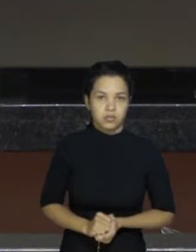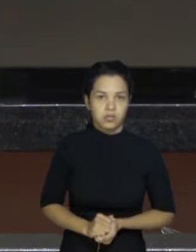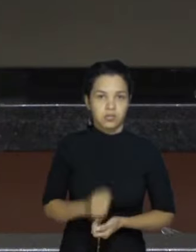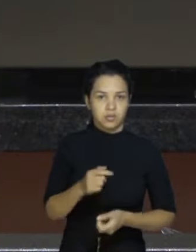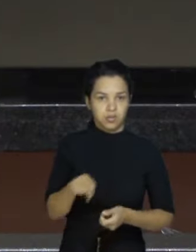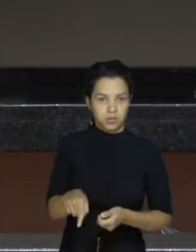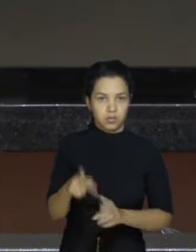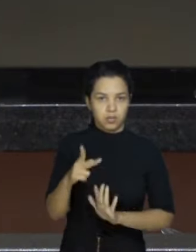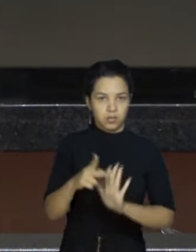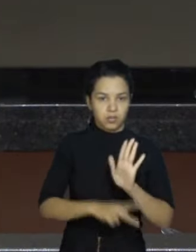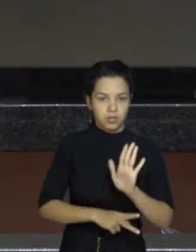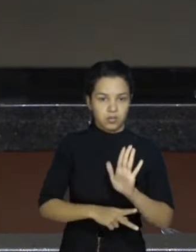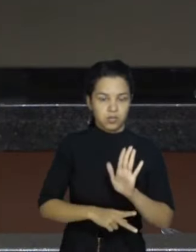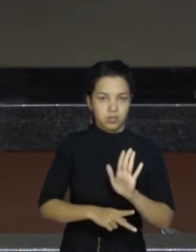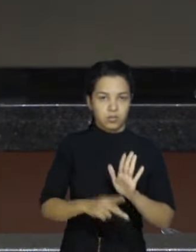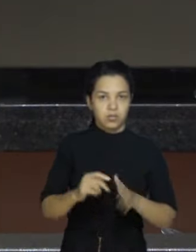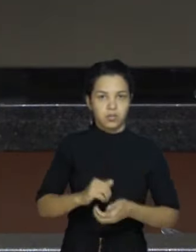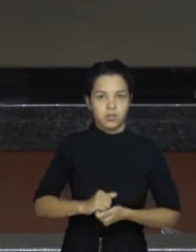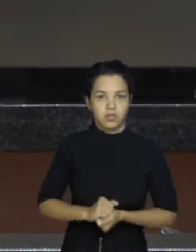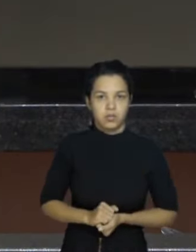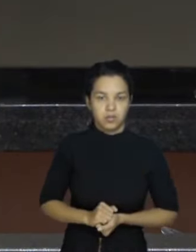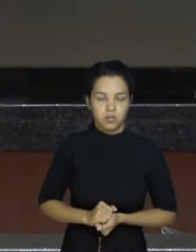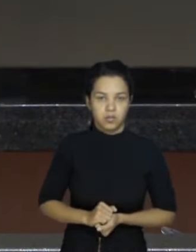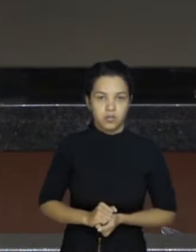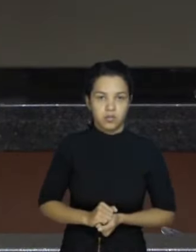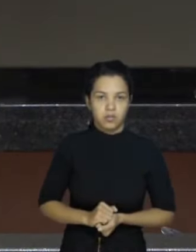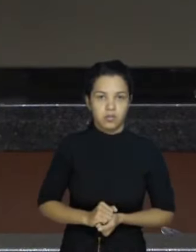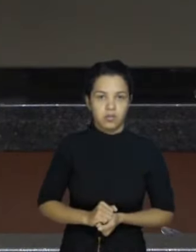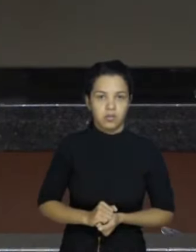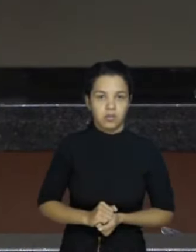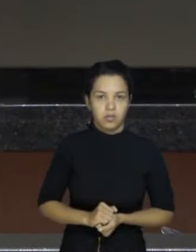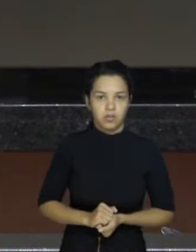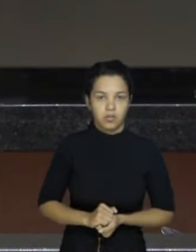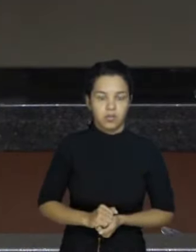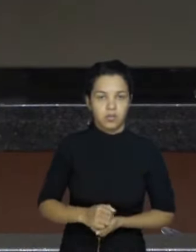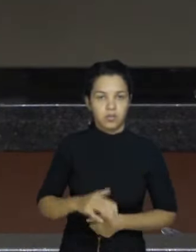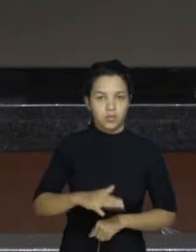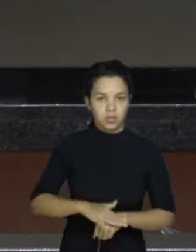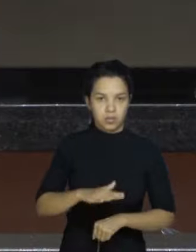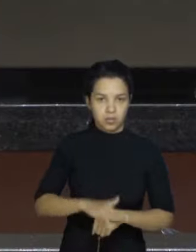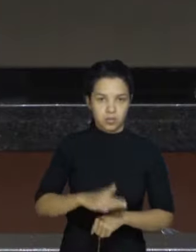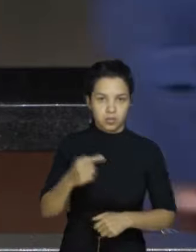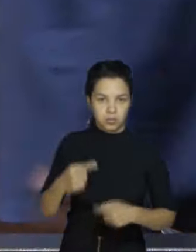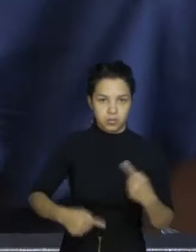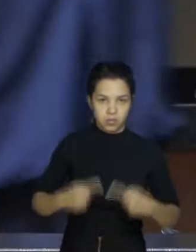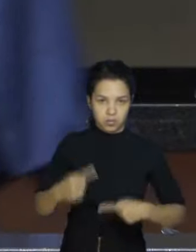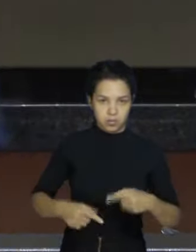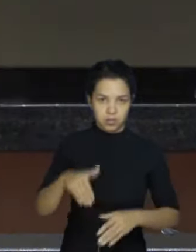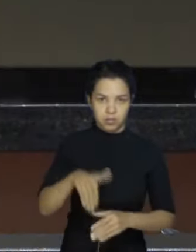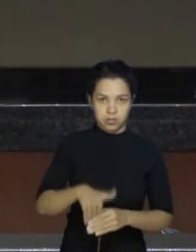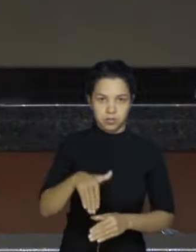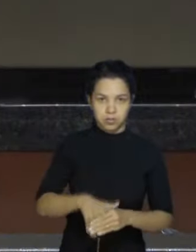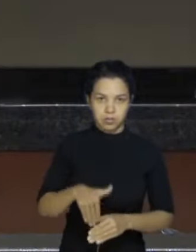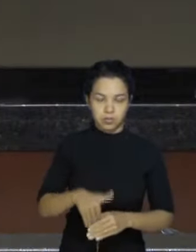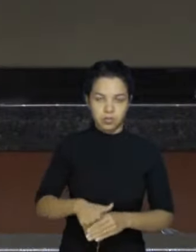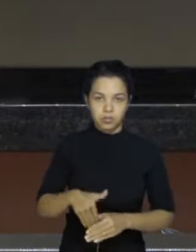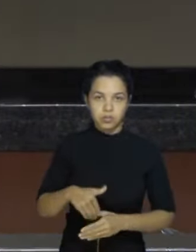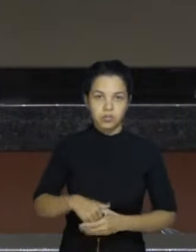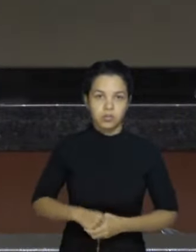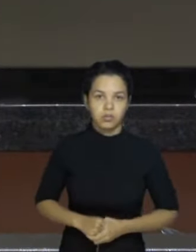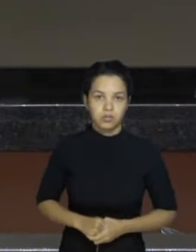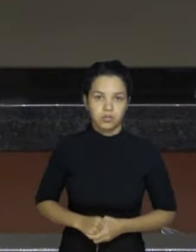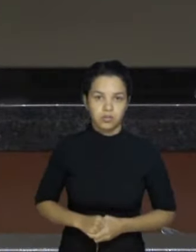do projeto irmãos dance em discussão deputados que